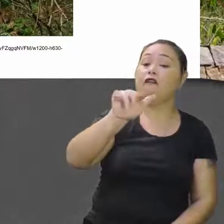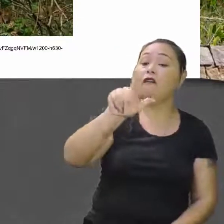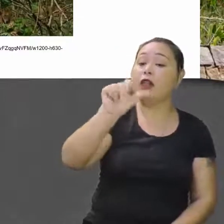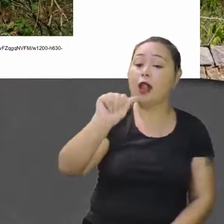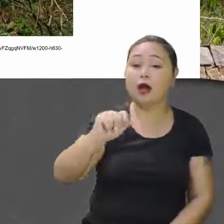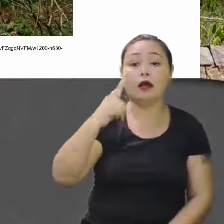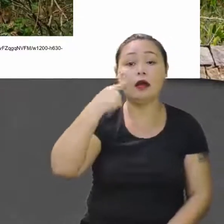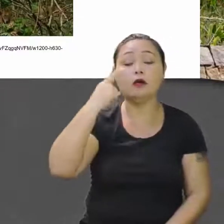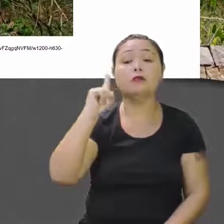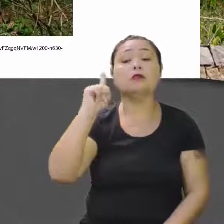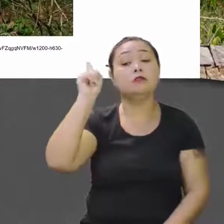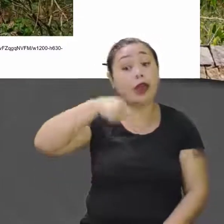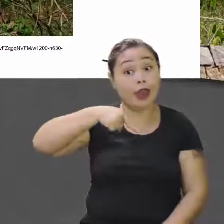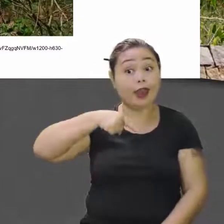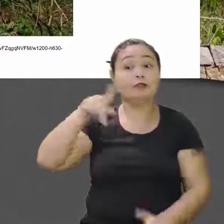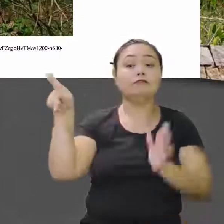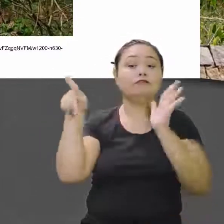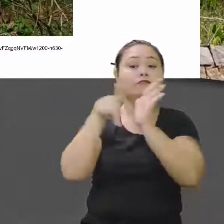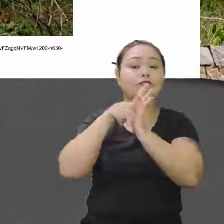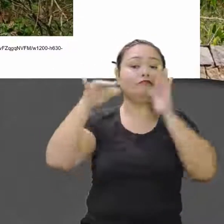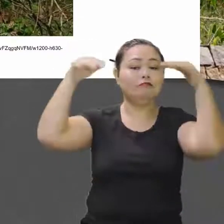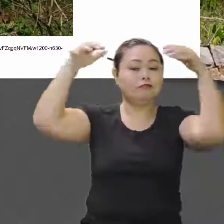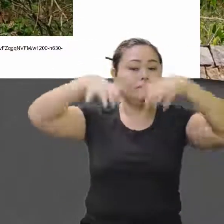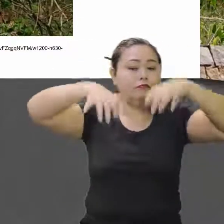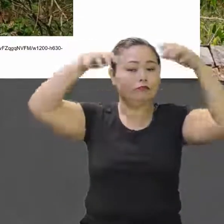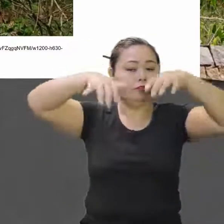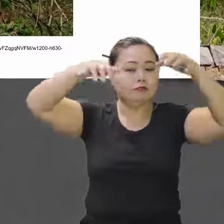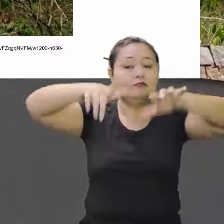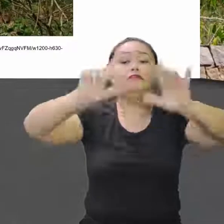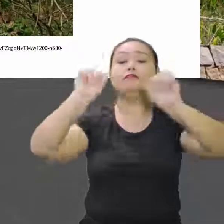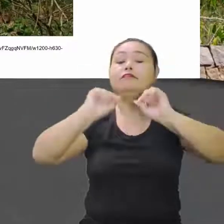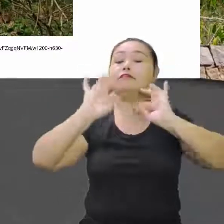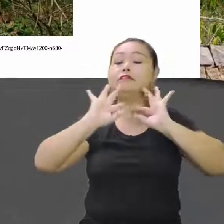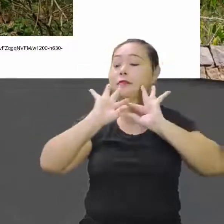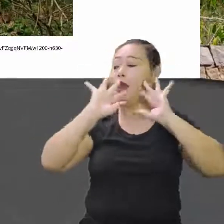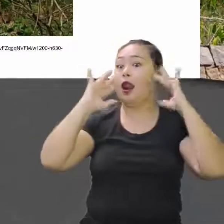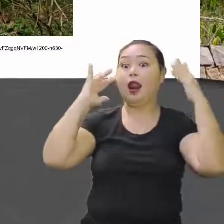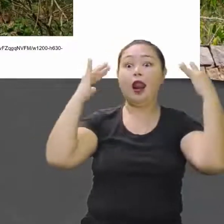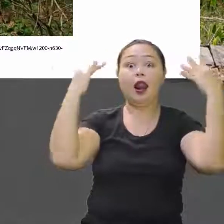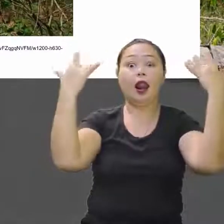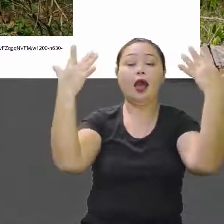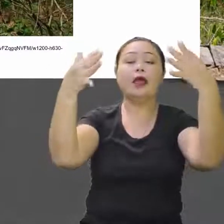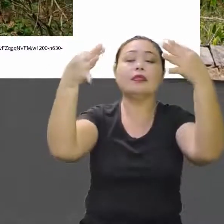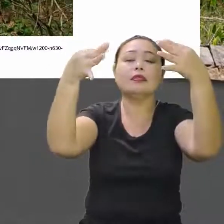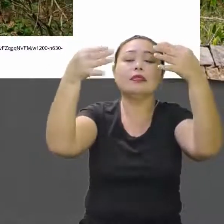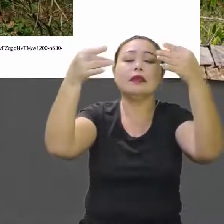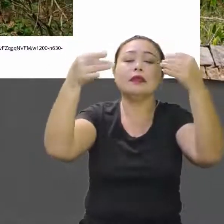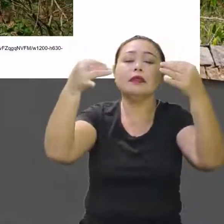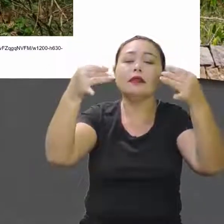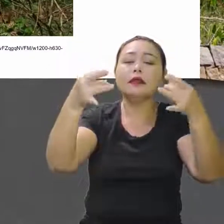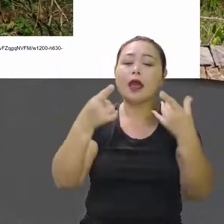É a vegetação da chuva. A nossa floresta amazônica, ela é úmida.